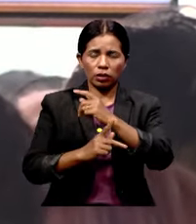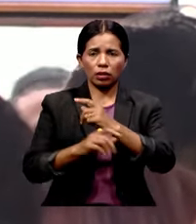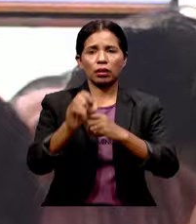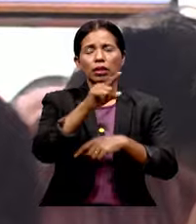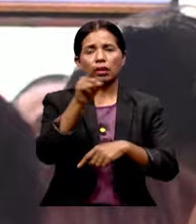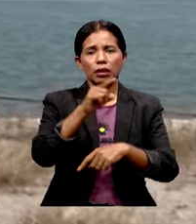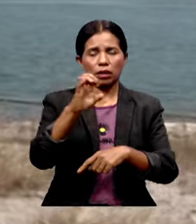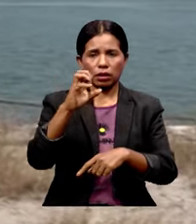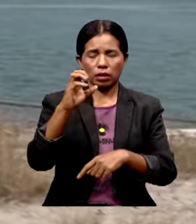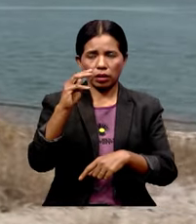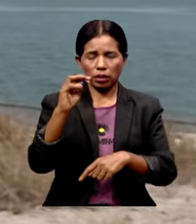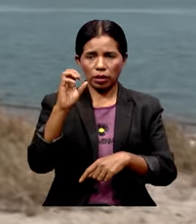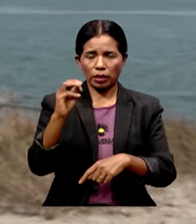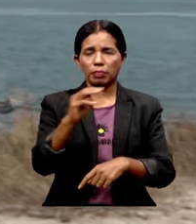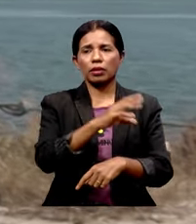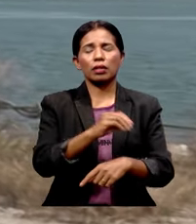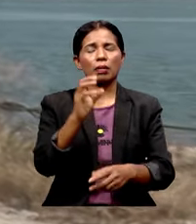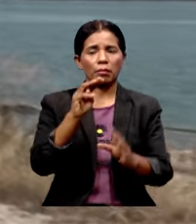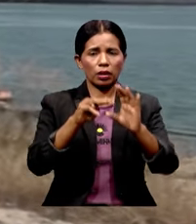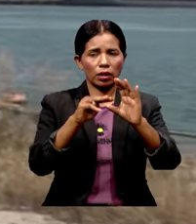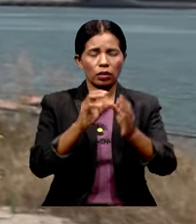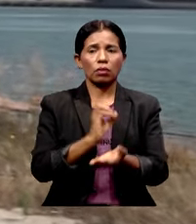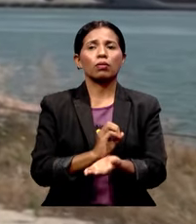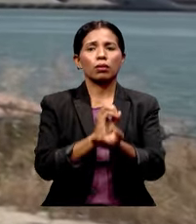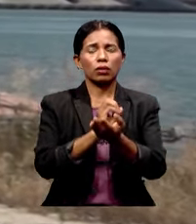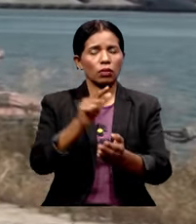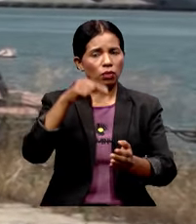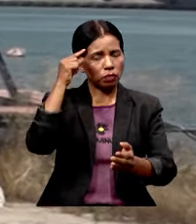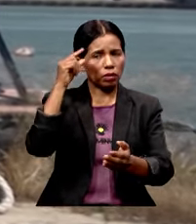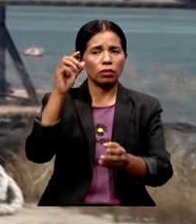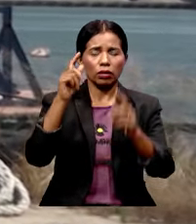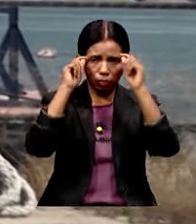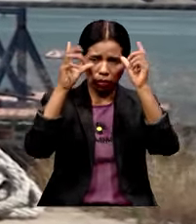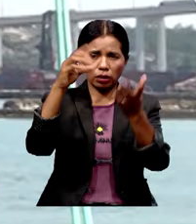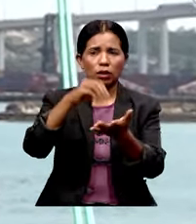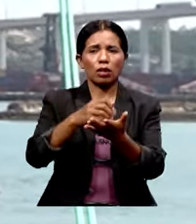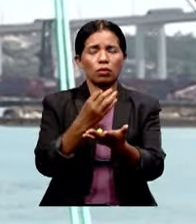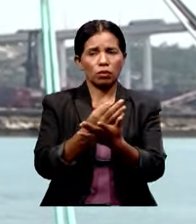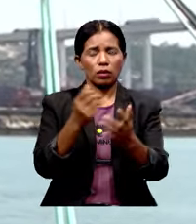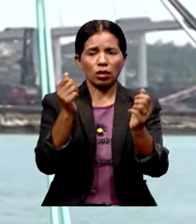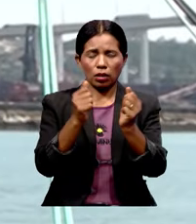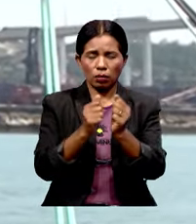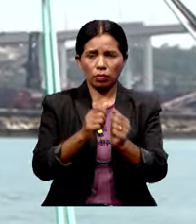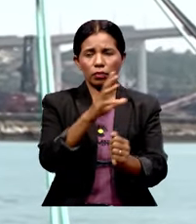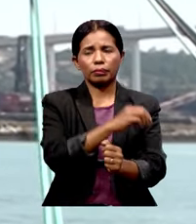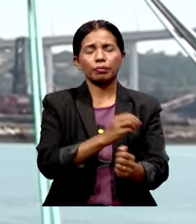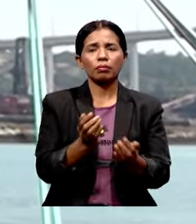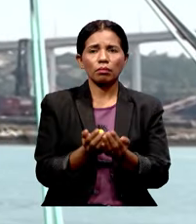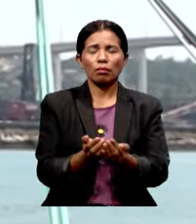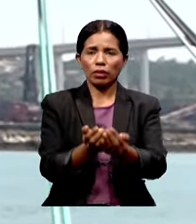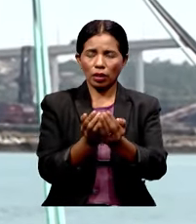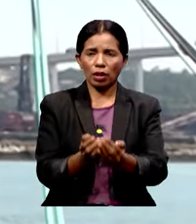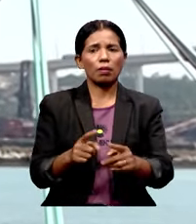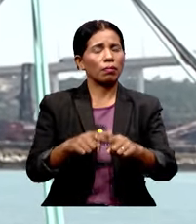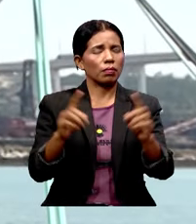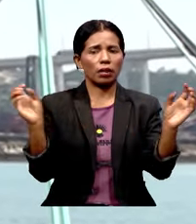especial ekonomia sosial merkadu rewa. Governo Timor-Leste aloca Osan tokon San Lourdes Sinhat ba aquisição Rohak Solok, mas